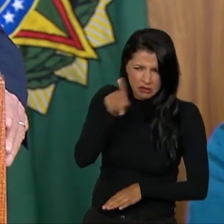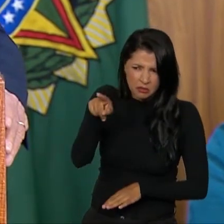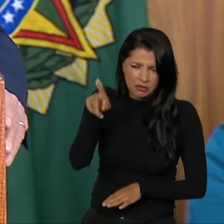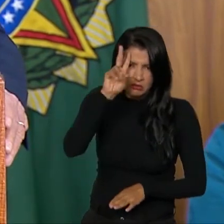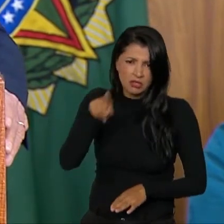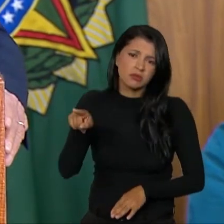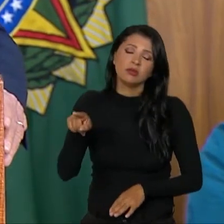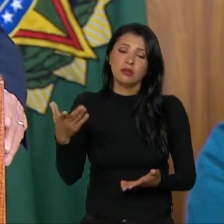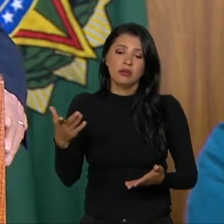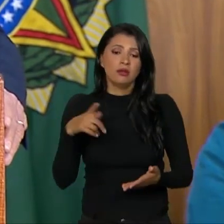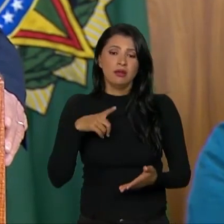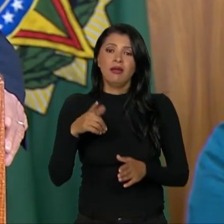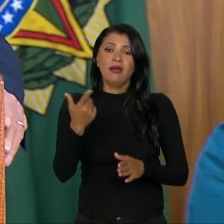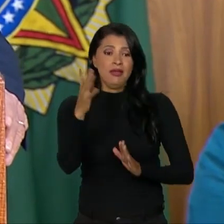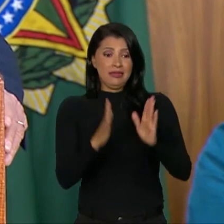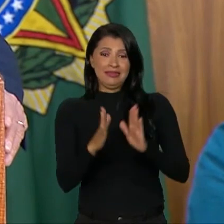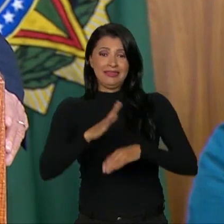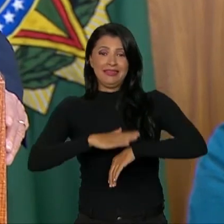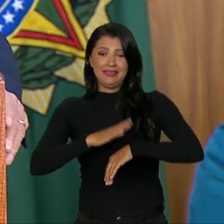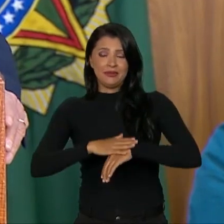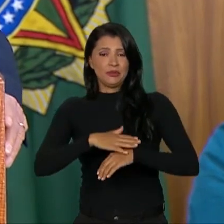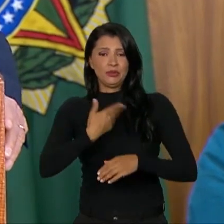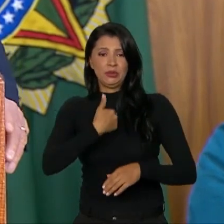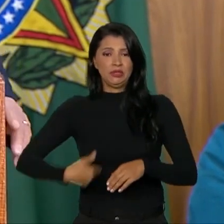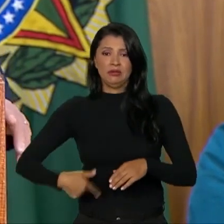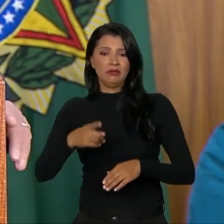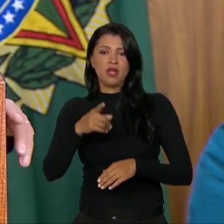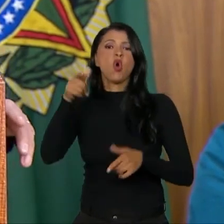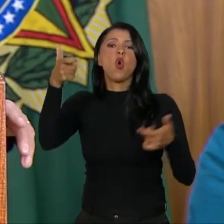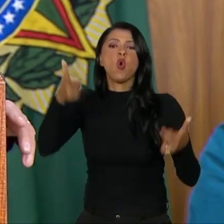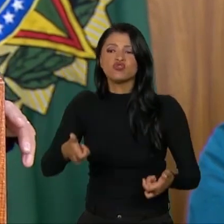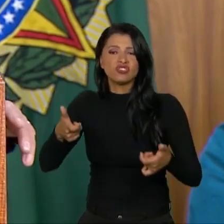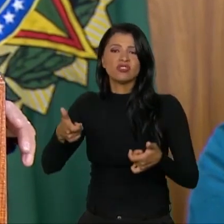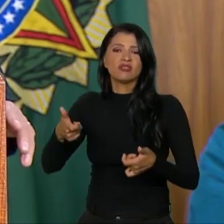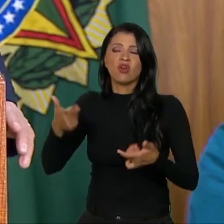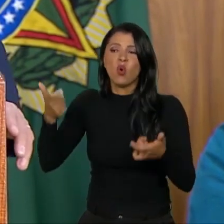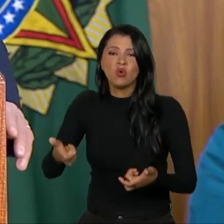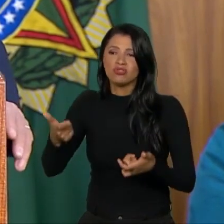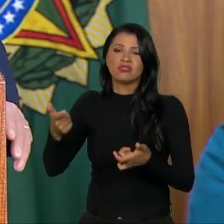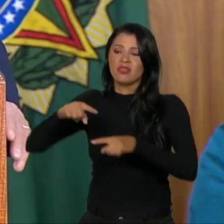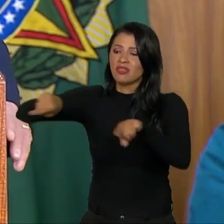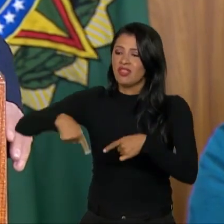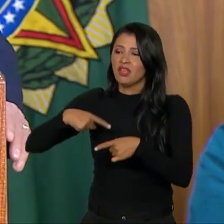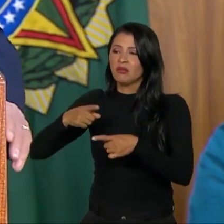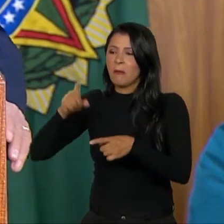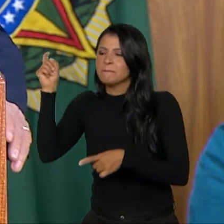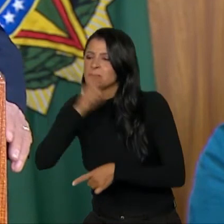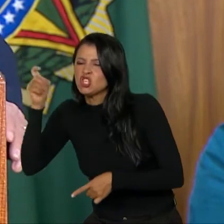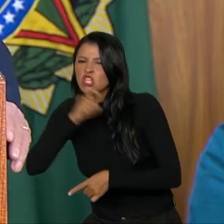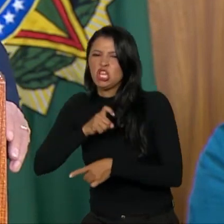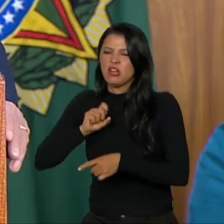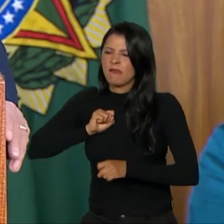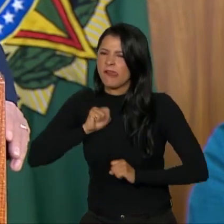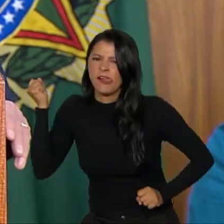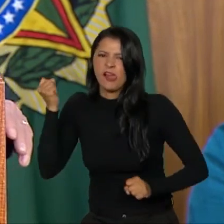Perdia-se o tempo de governança no gabinete do ódio, contando mentiras, fazendo fake